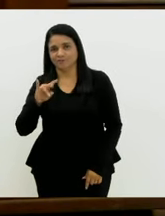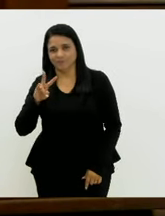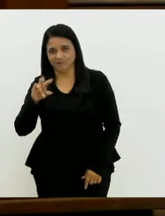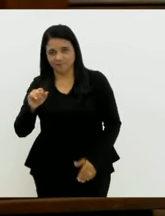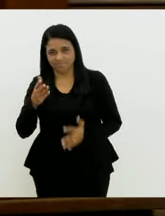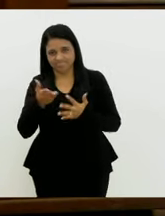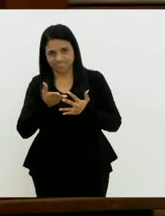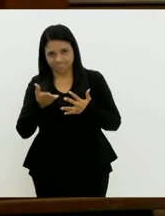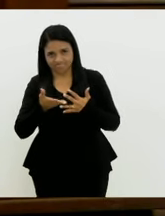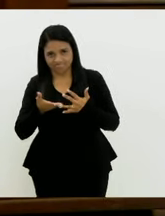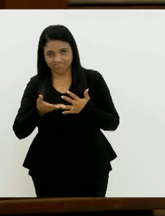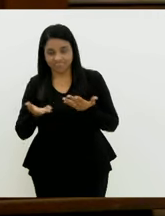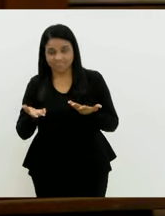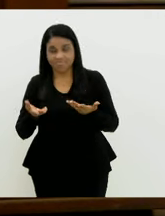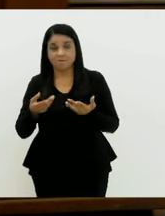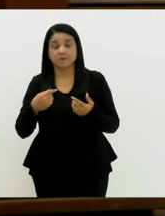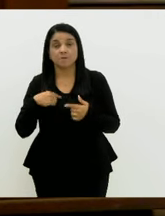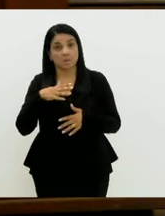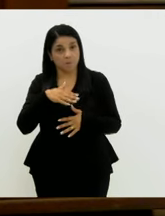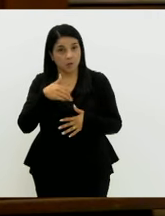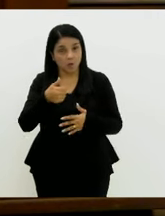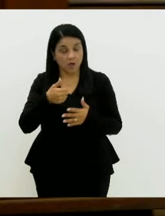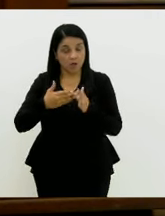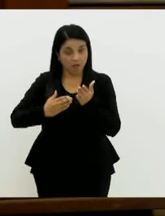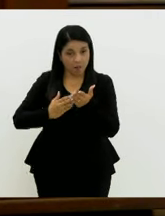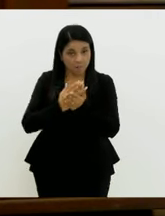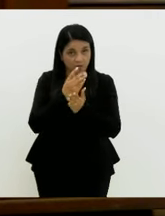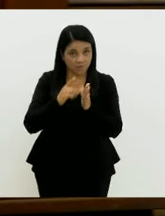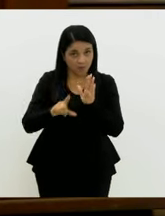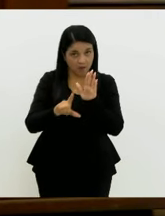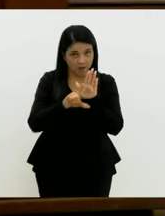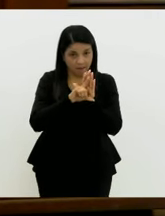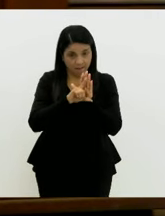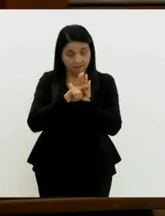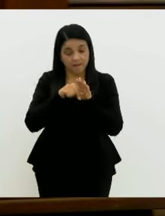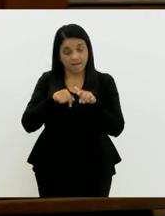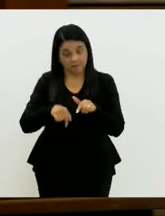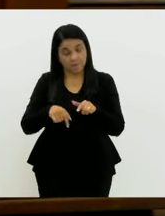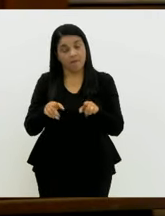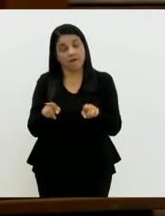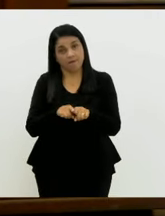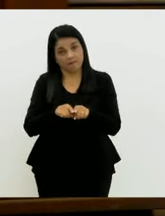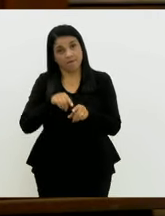questão, temos que aprovar uma lei, está tramitando nessa casa também,